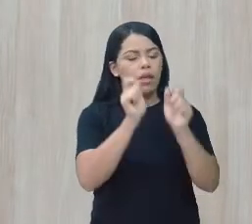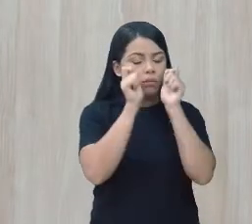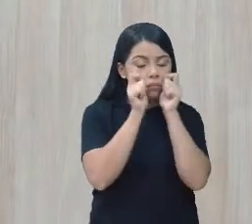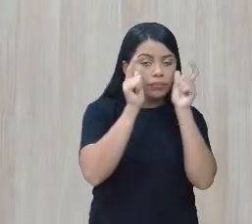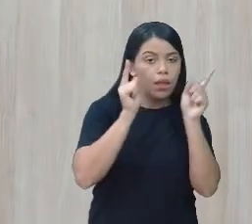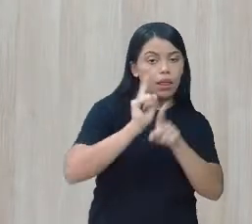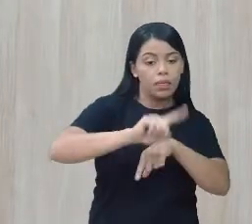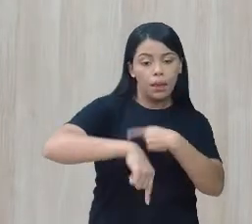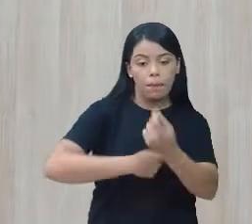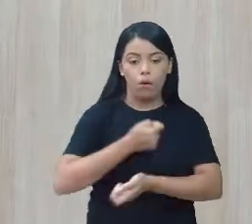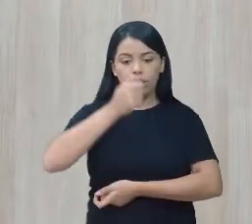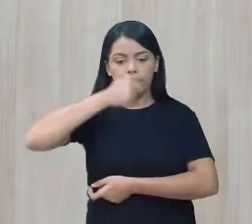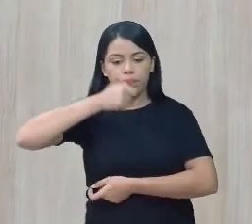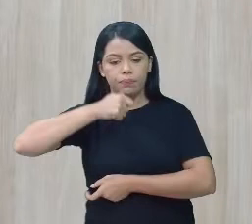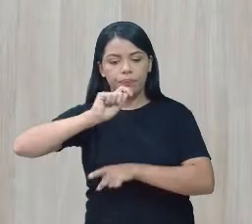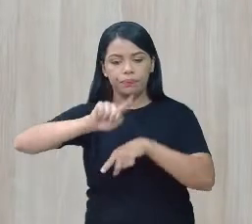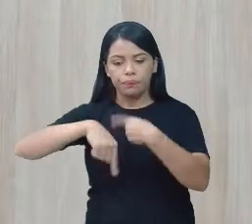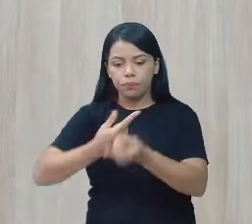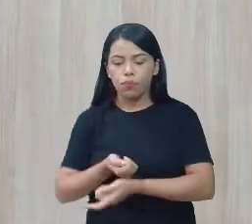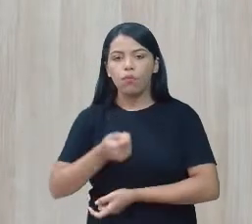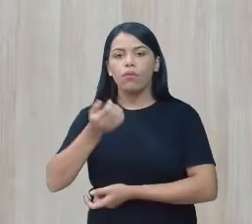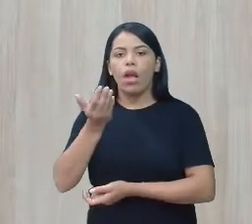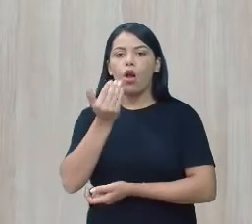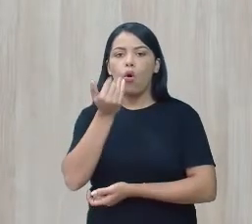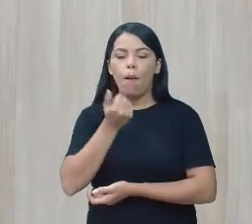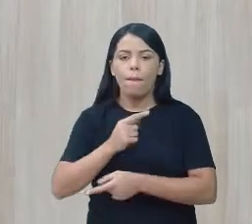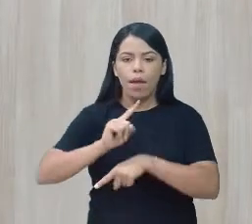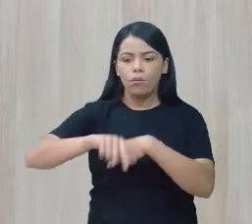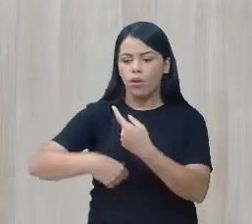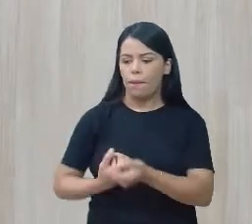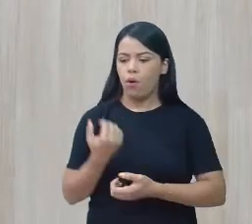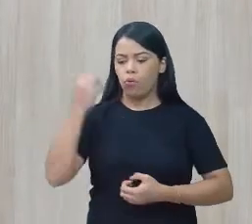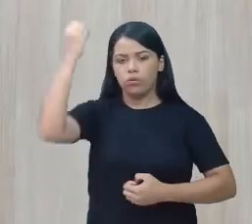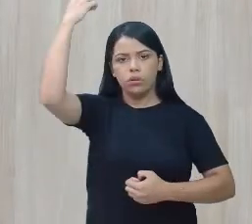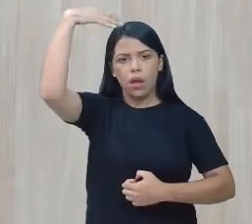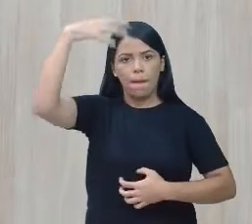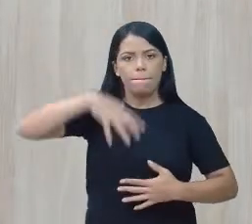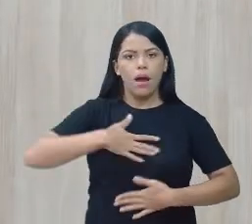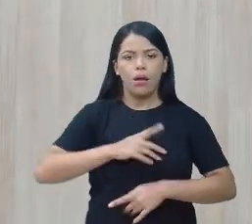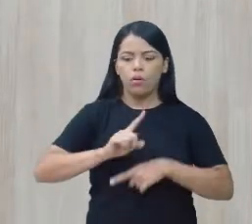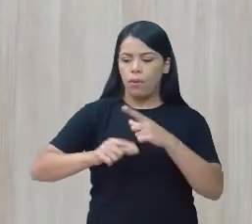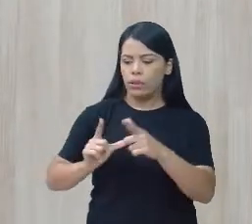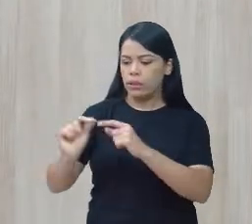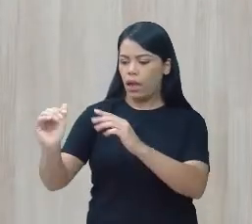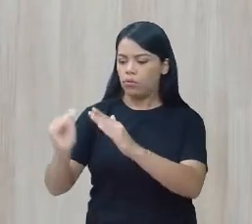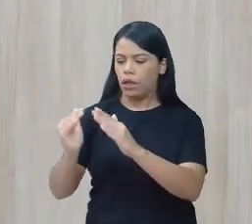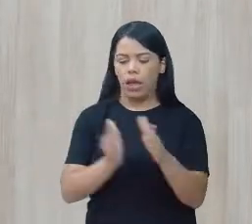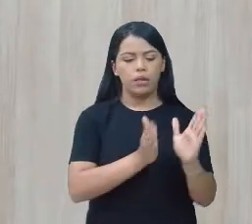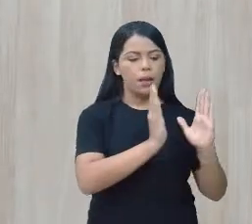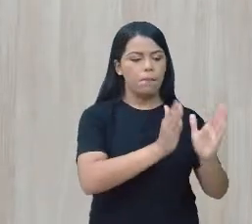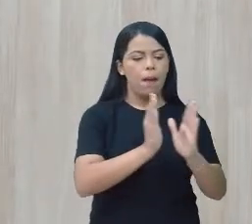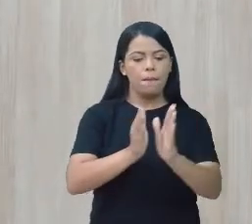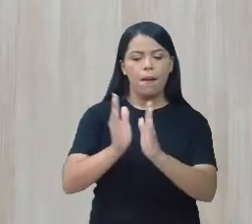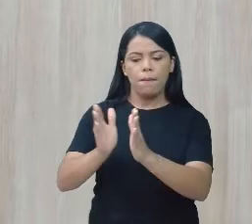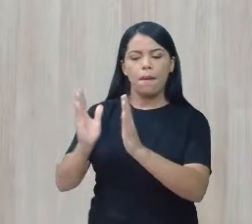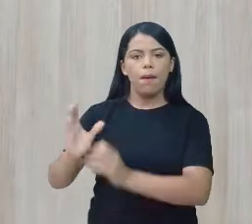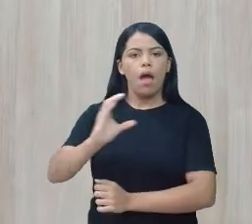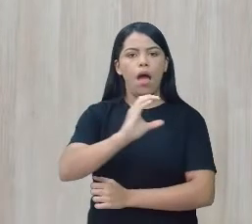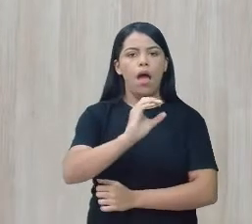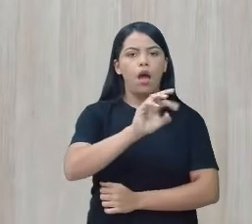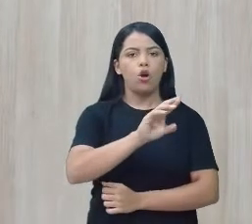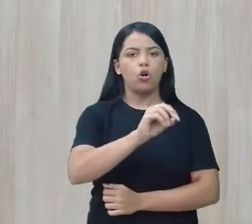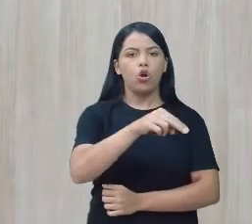acordou, depois escovou os dentes, depois tomou café, depois tomou banho, depois saiu de casa. Então, isso é a cronologia, é o